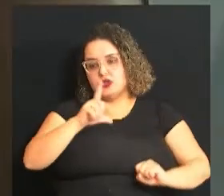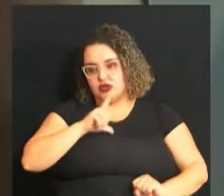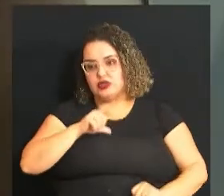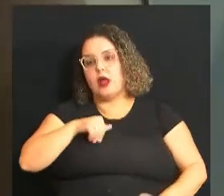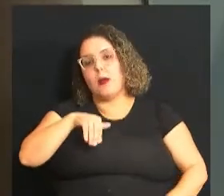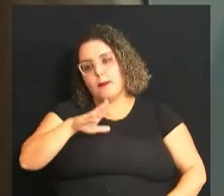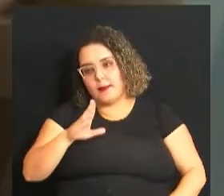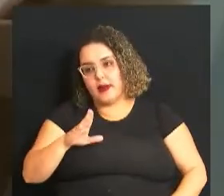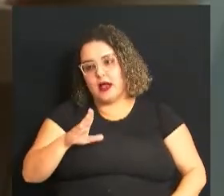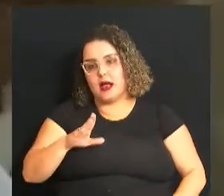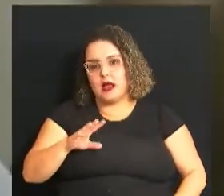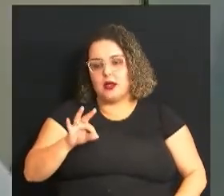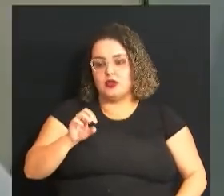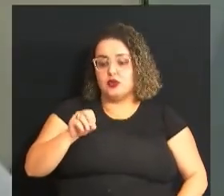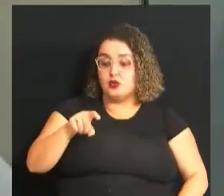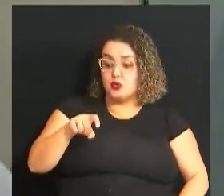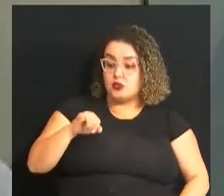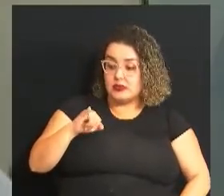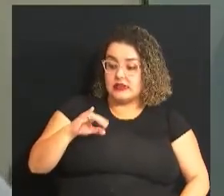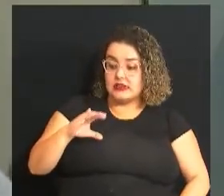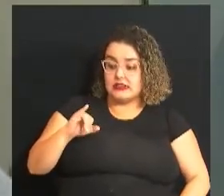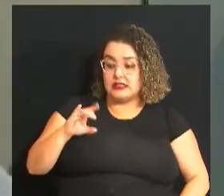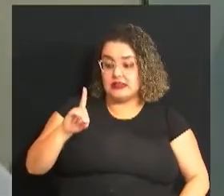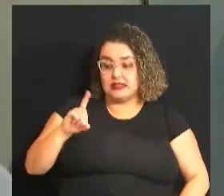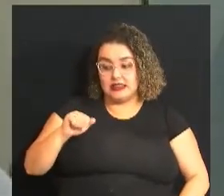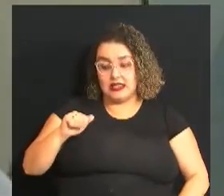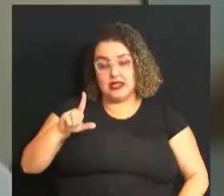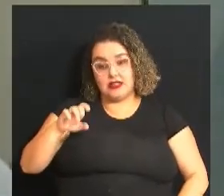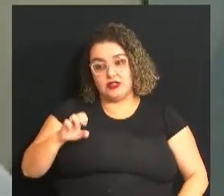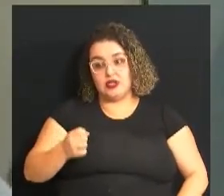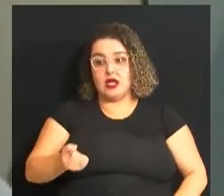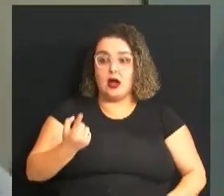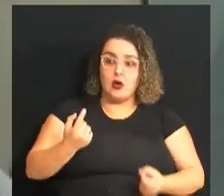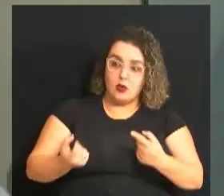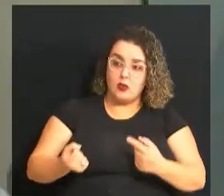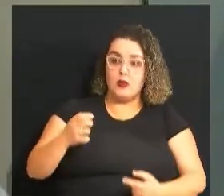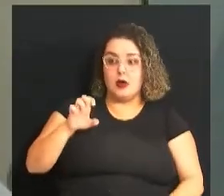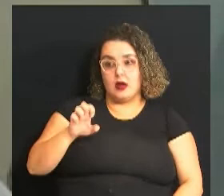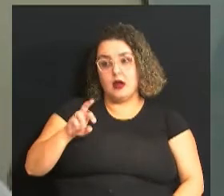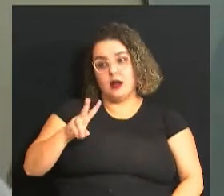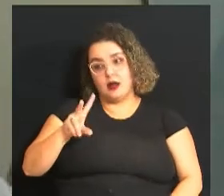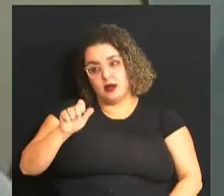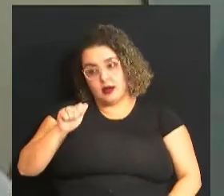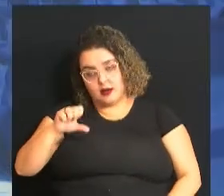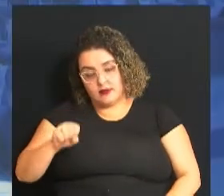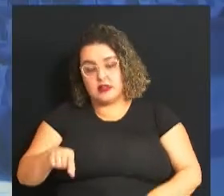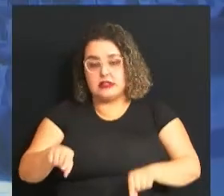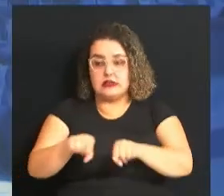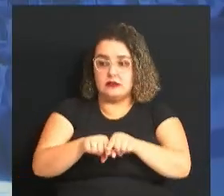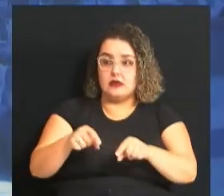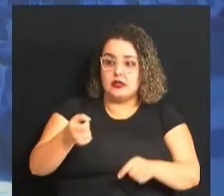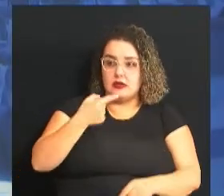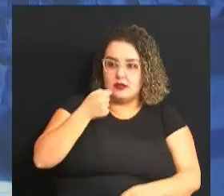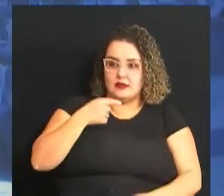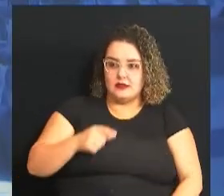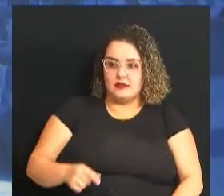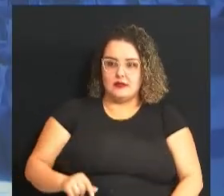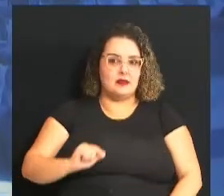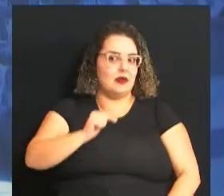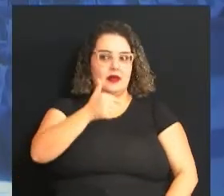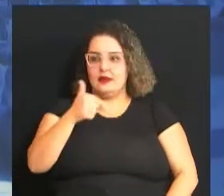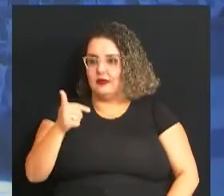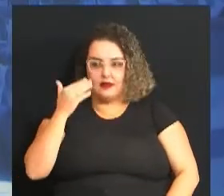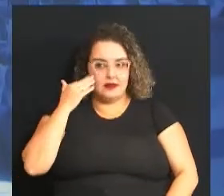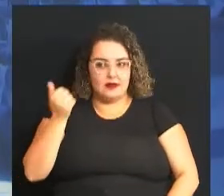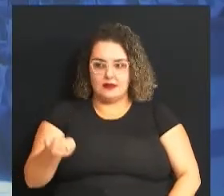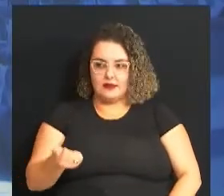mais toxicidade a algumas ervas e a alguns medicamentos. E não tem como a gente descobrir olhando